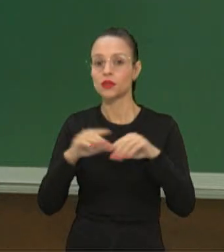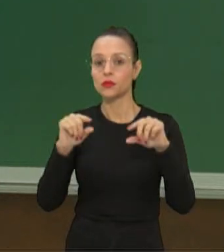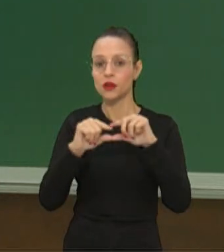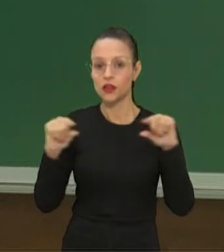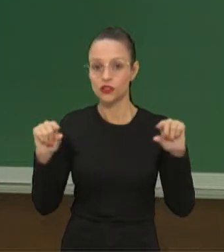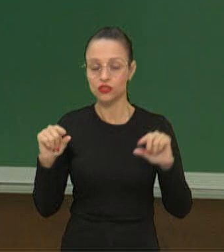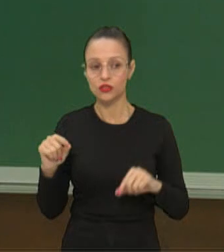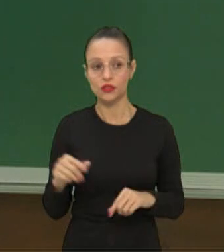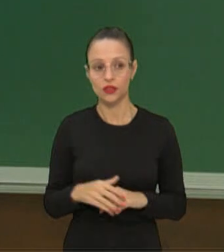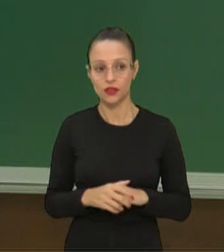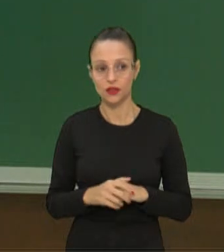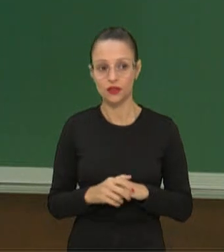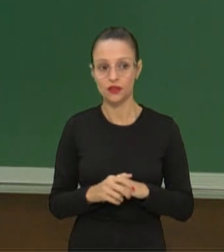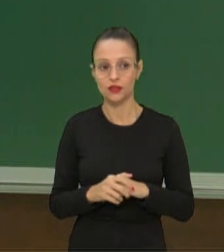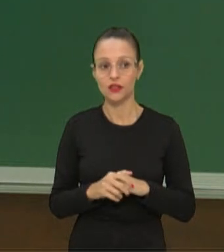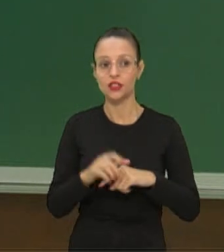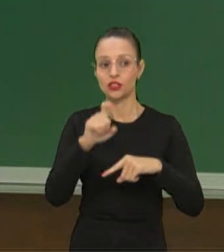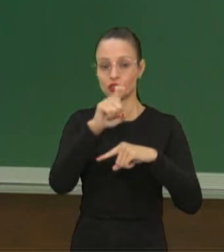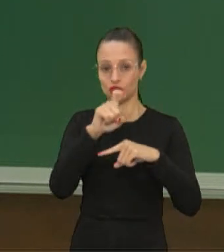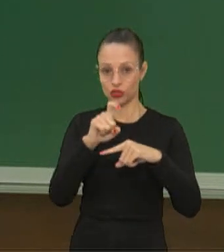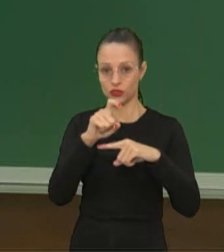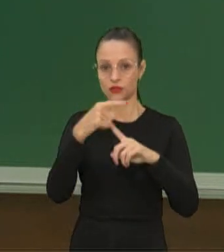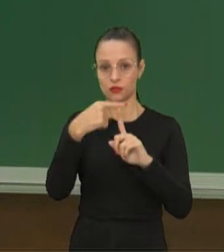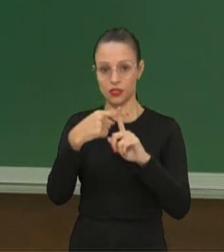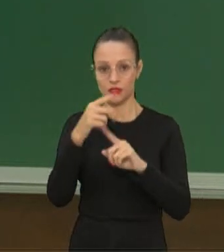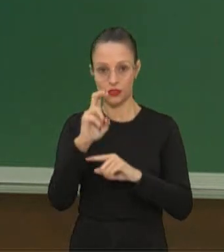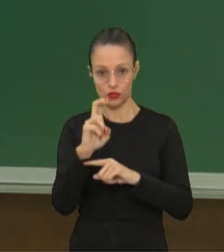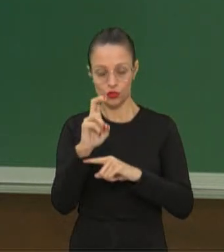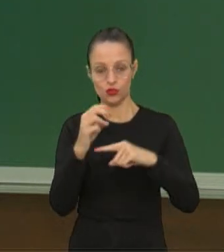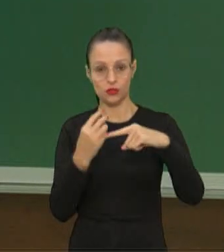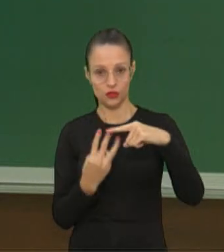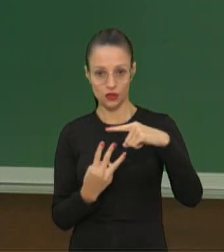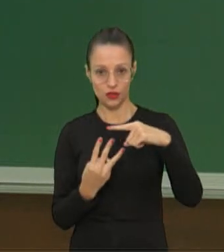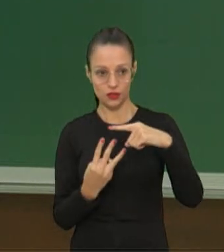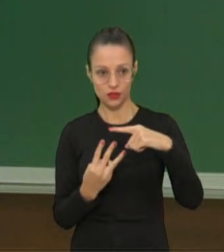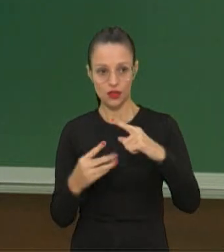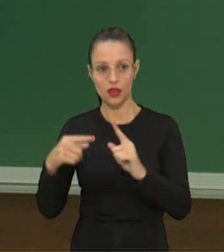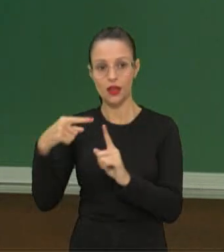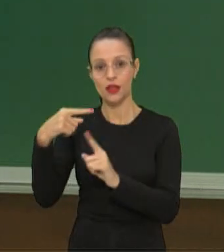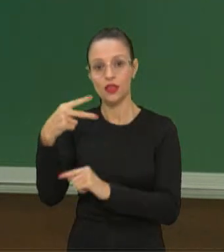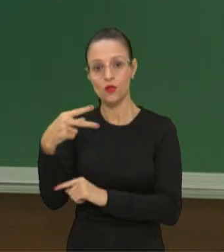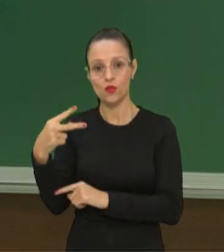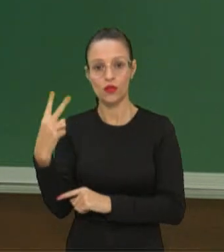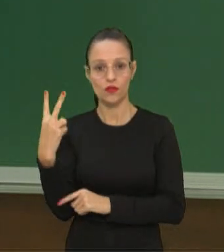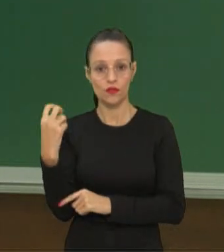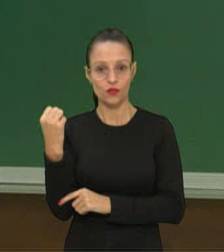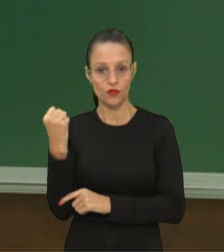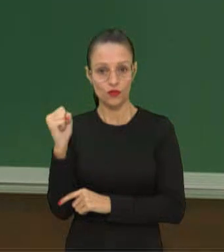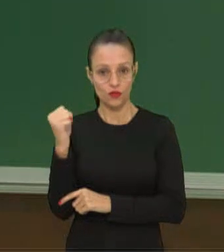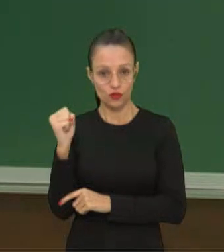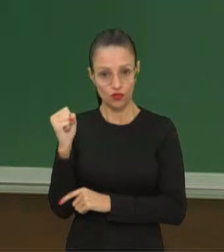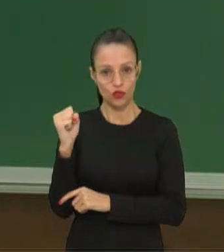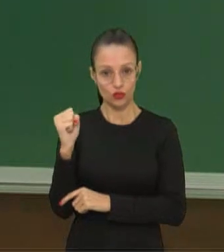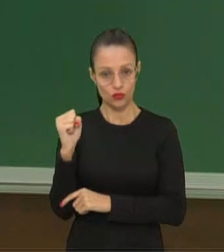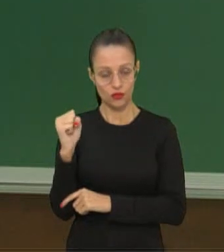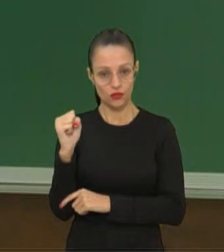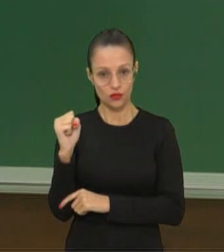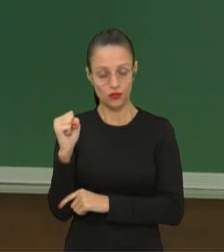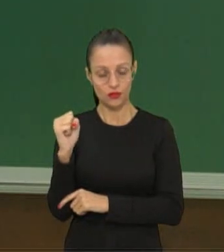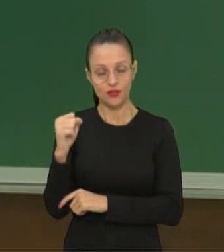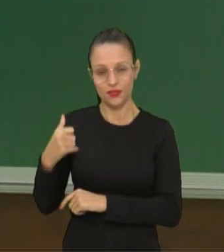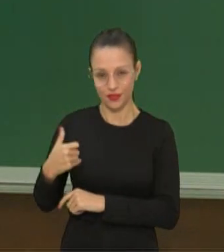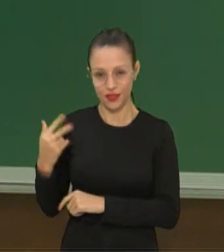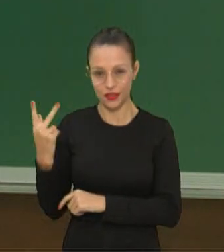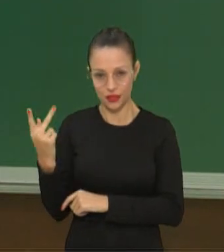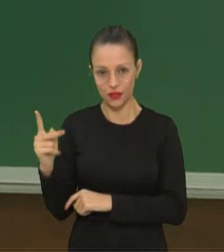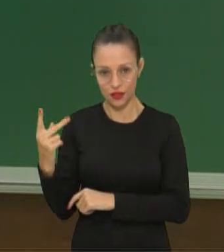assim, ó. A idade do avô, que vai ser X mais 5 sobre 3, vai ser igual a 28, que é a idade